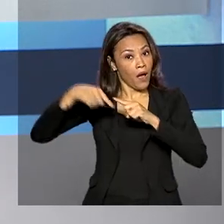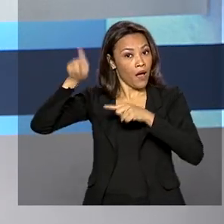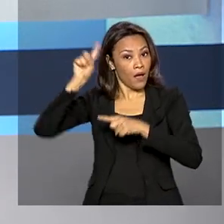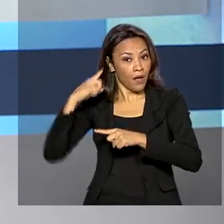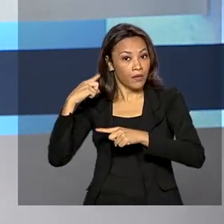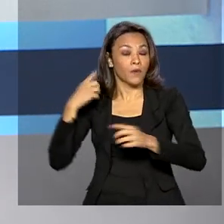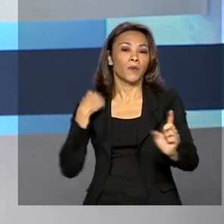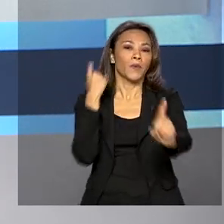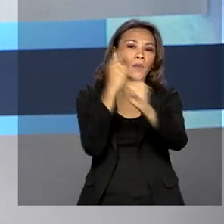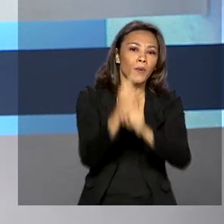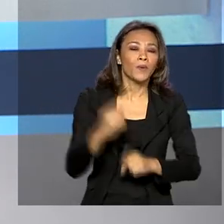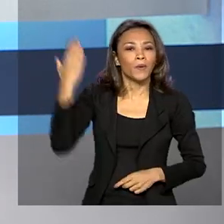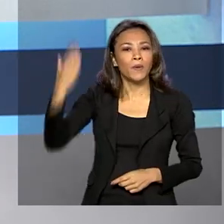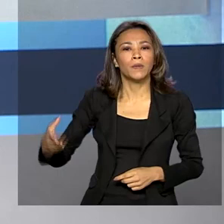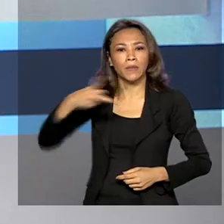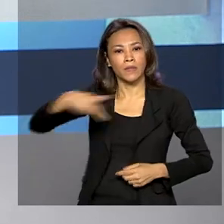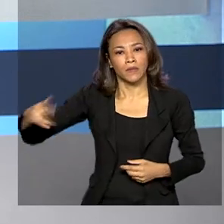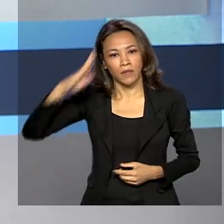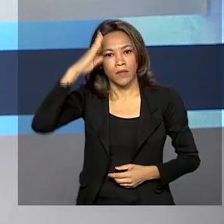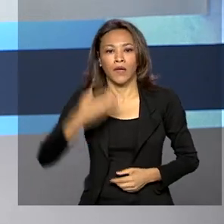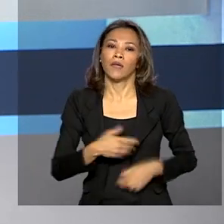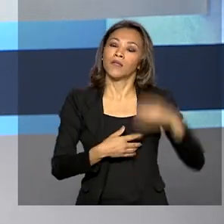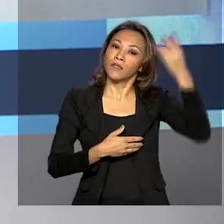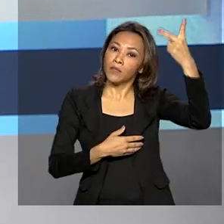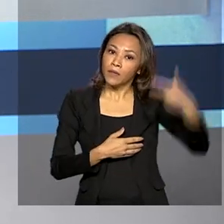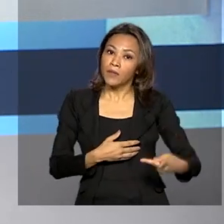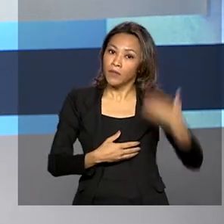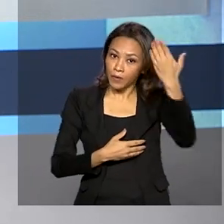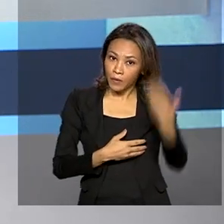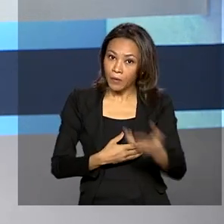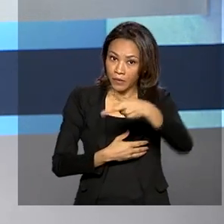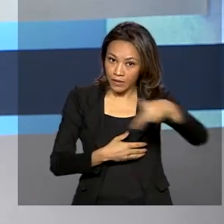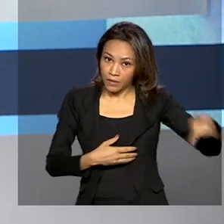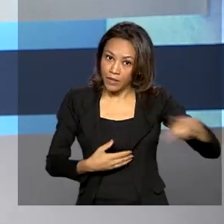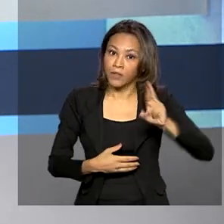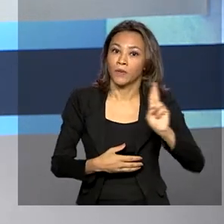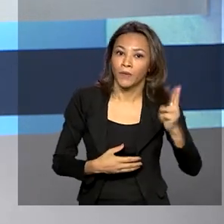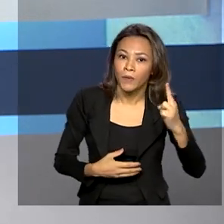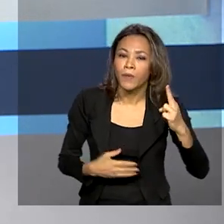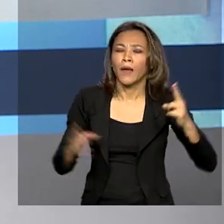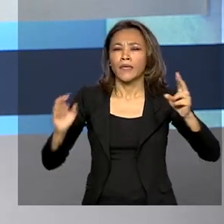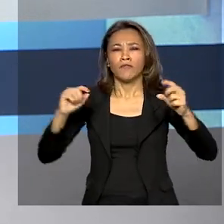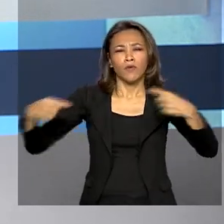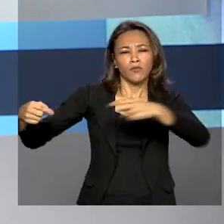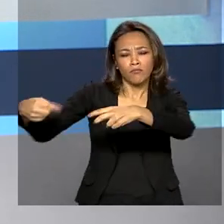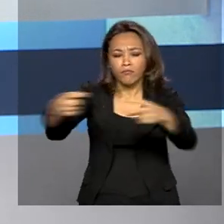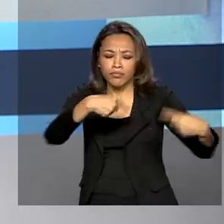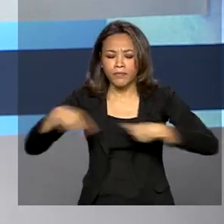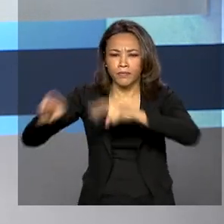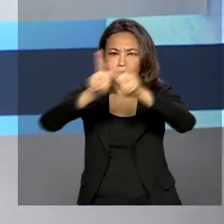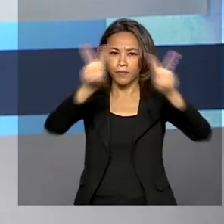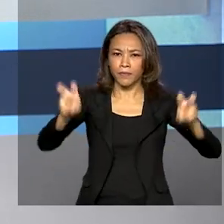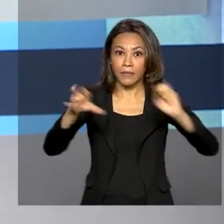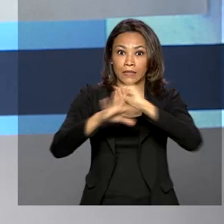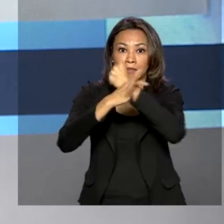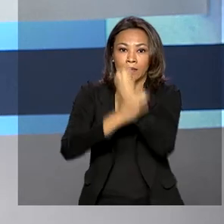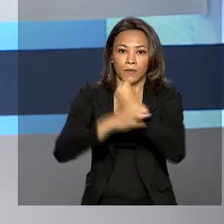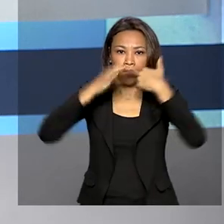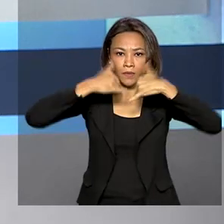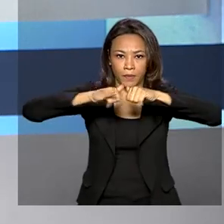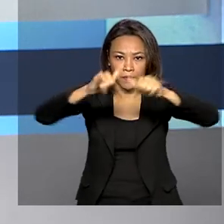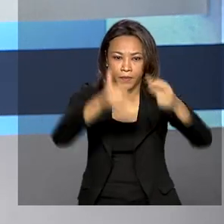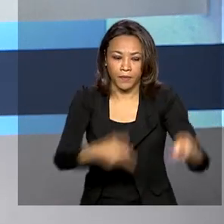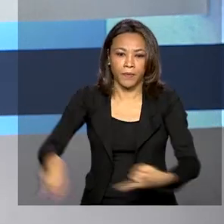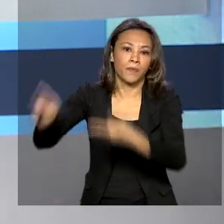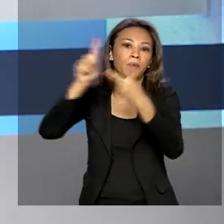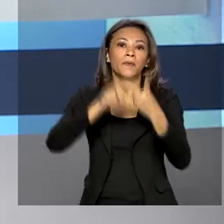os presidentes Jair Bolsonaro e Luiz Lacadipo, do Uruguai, foram discutidos temas como segurança energética, integração